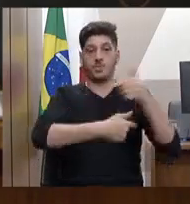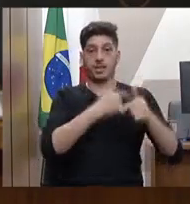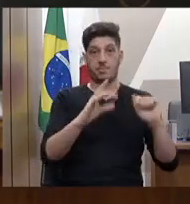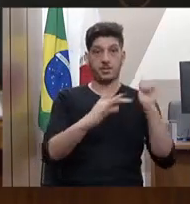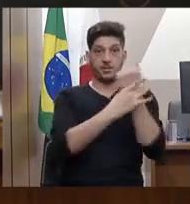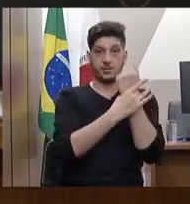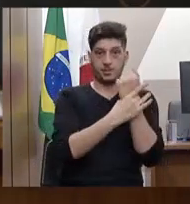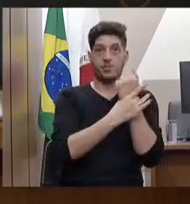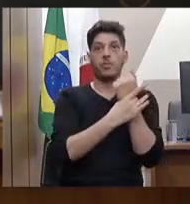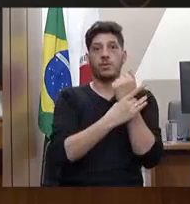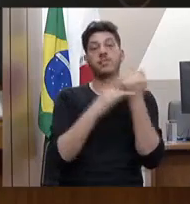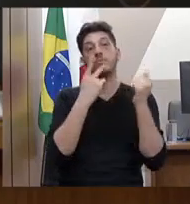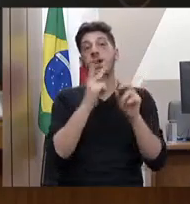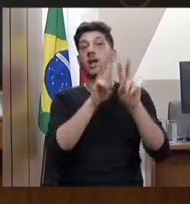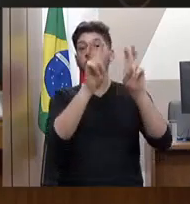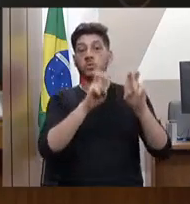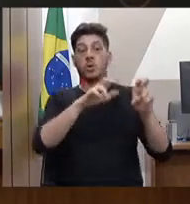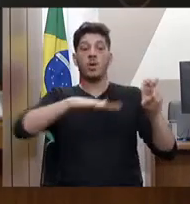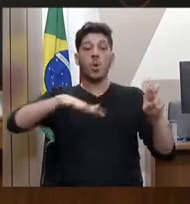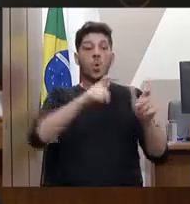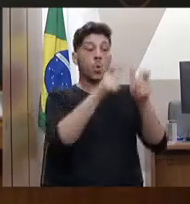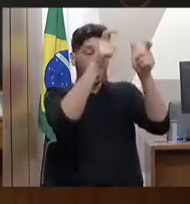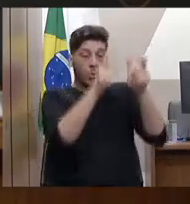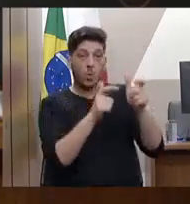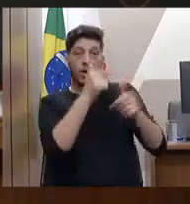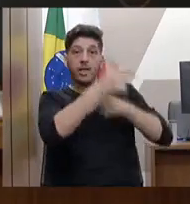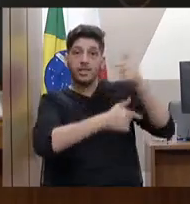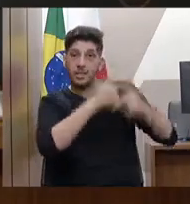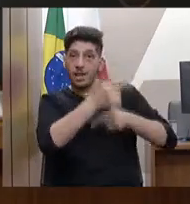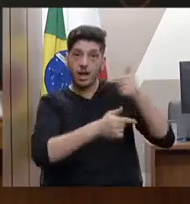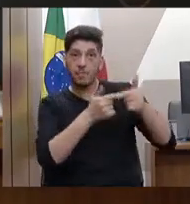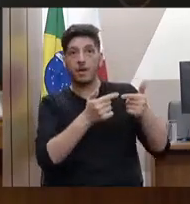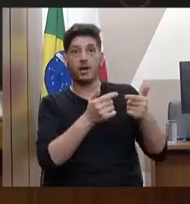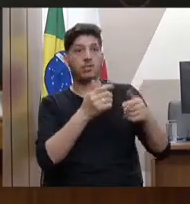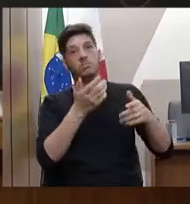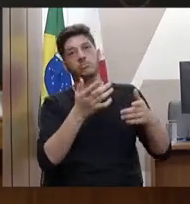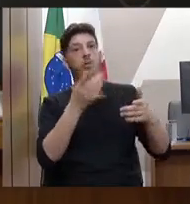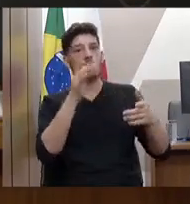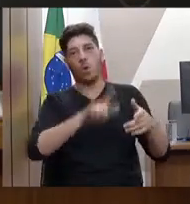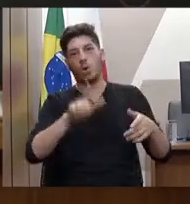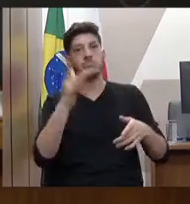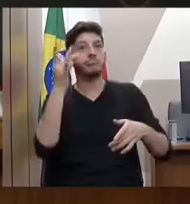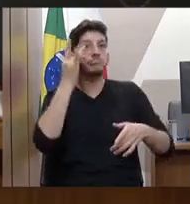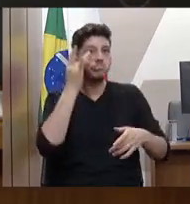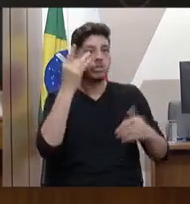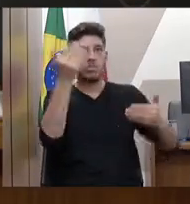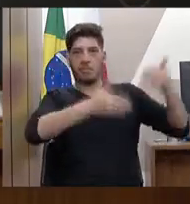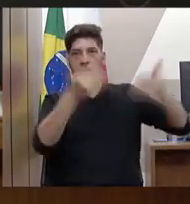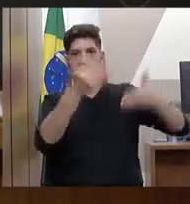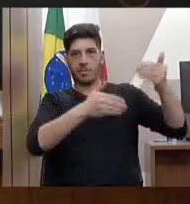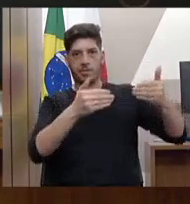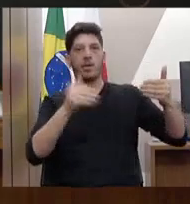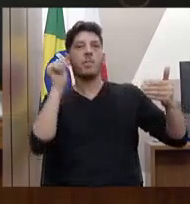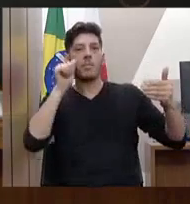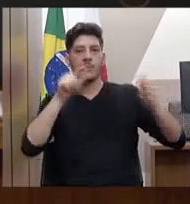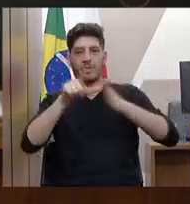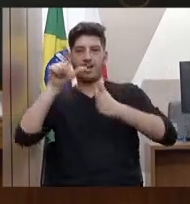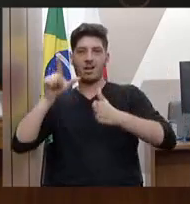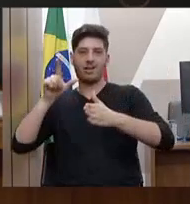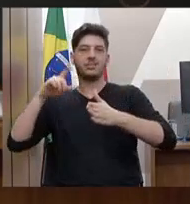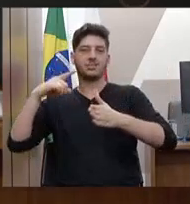que envolve um ambiente de trabalho não apenas a questão física quando foi lembrar pra Doutora Marta mas também